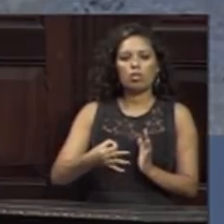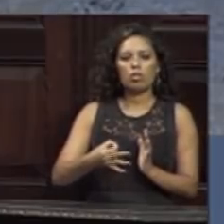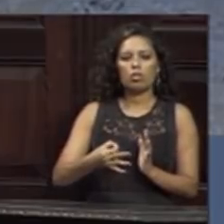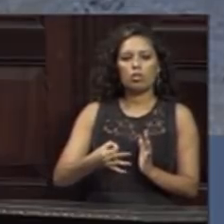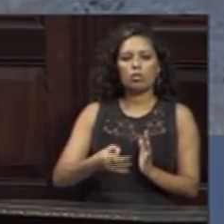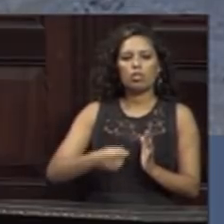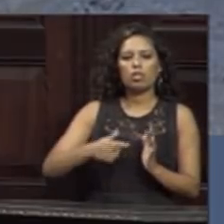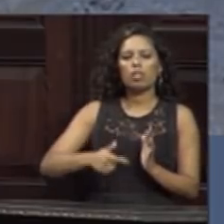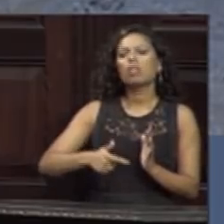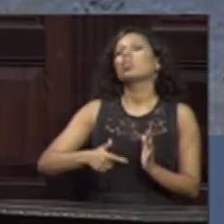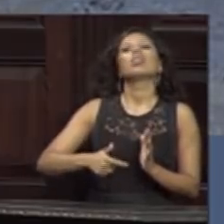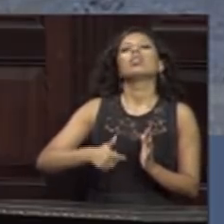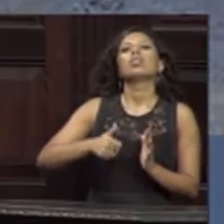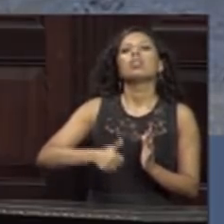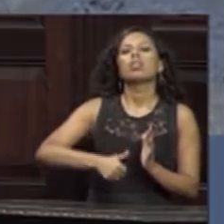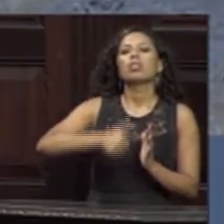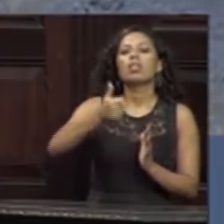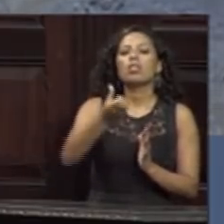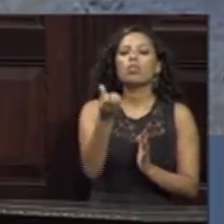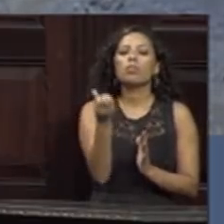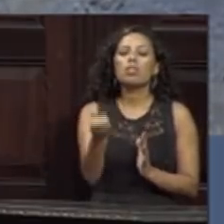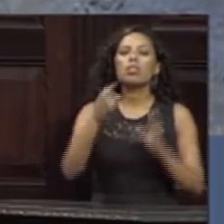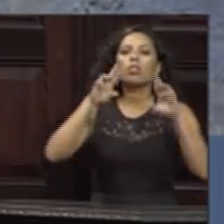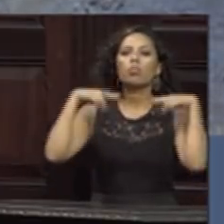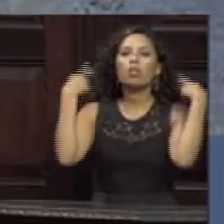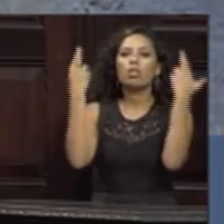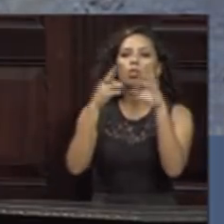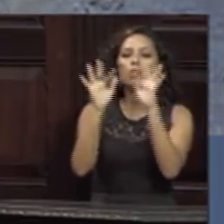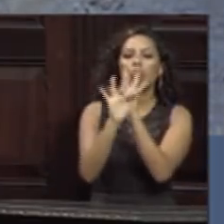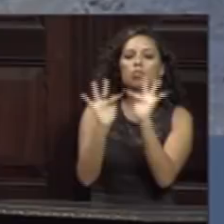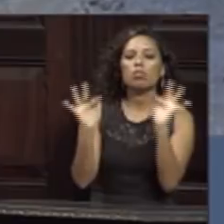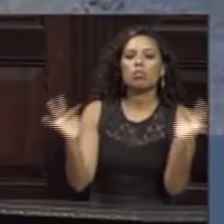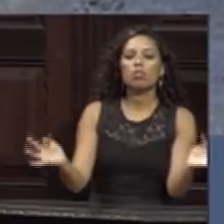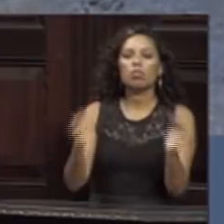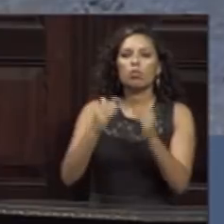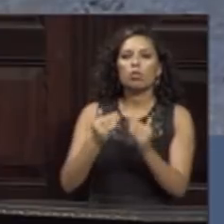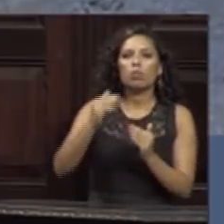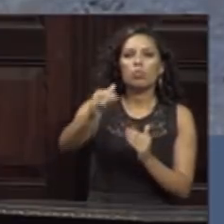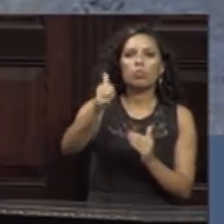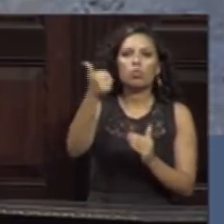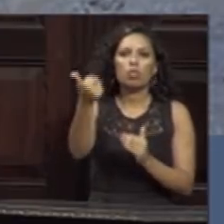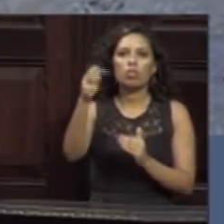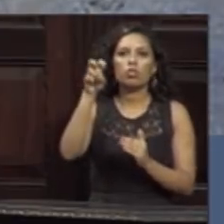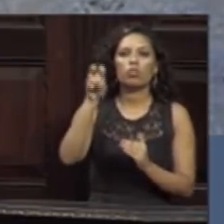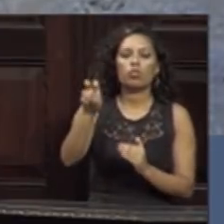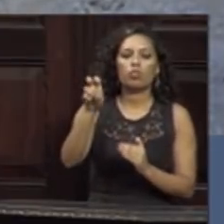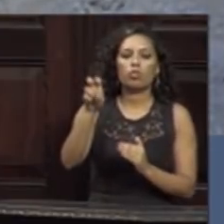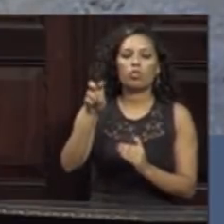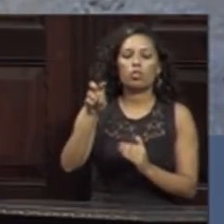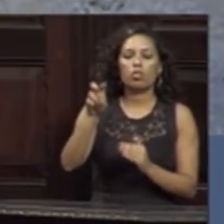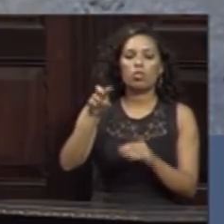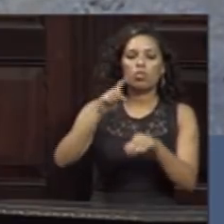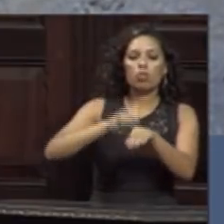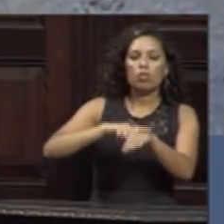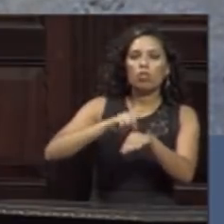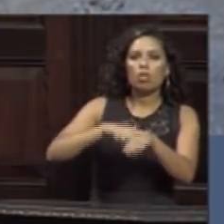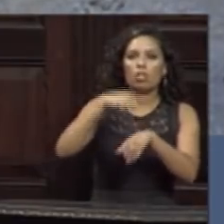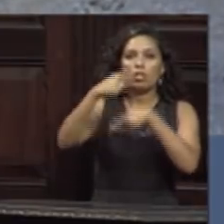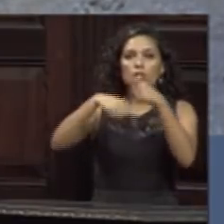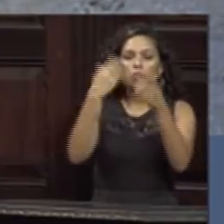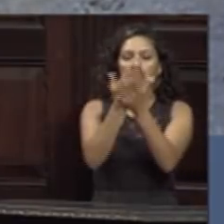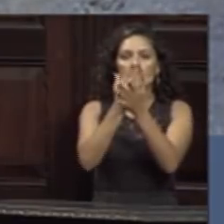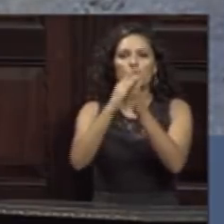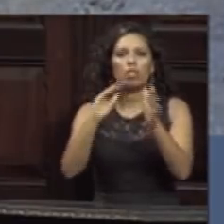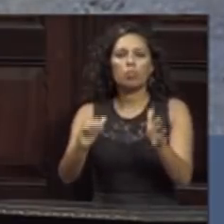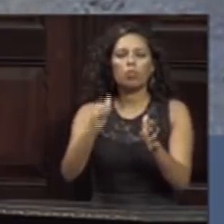na 16ª sessão ordinária, que, iniciada às 15 horas, encerrou-se